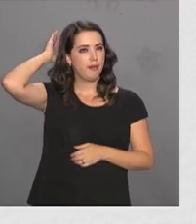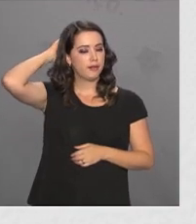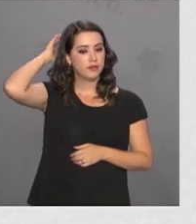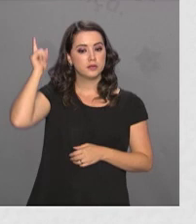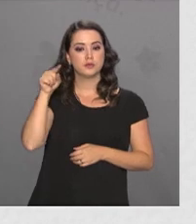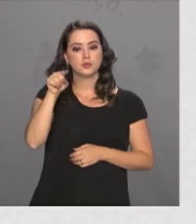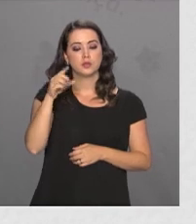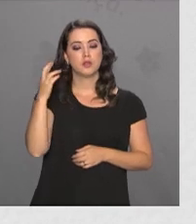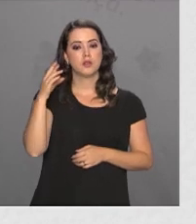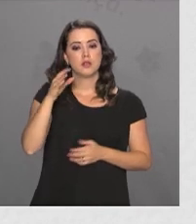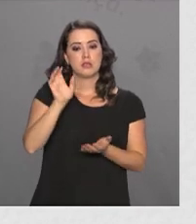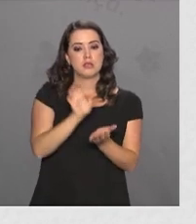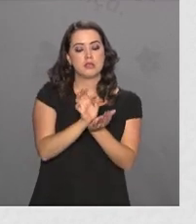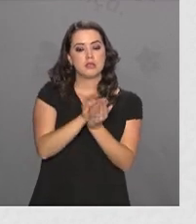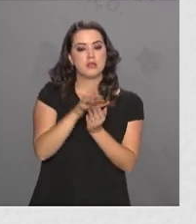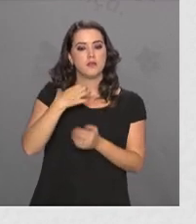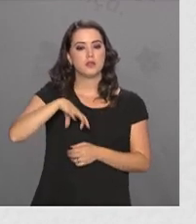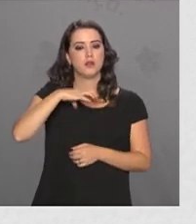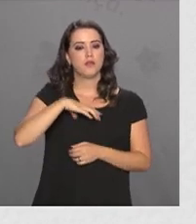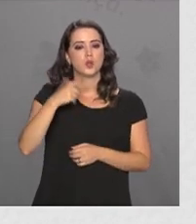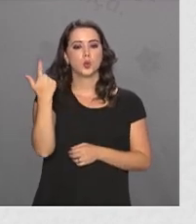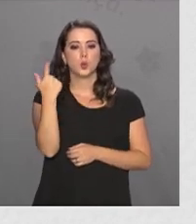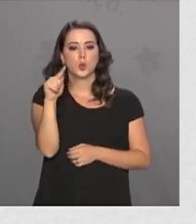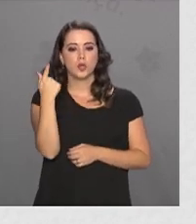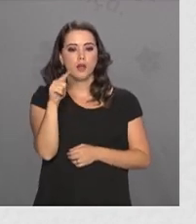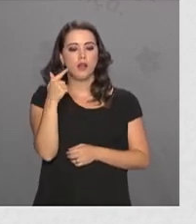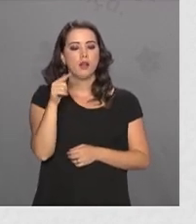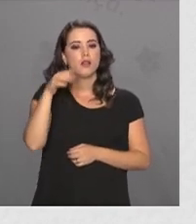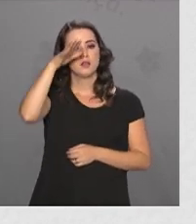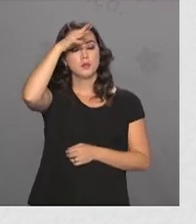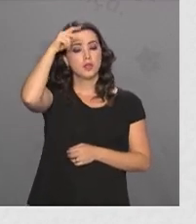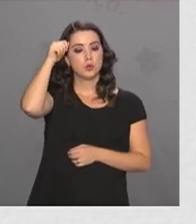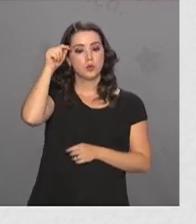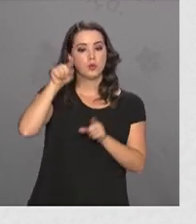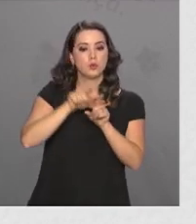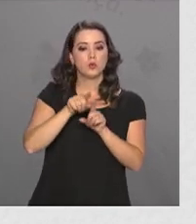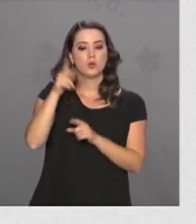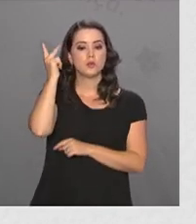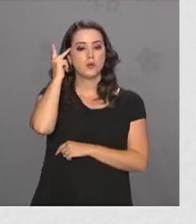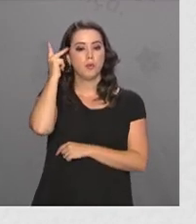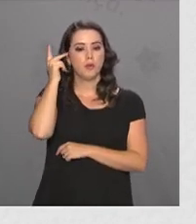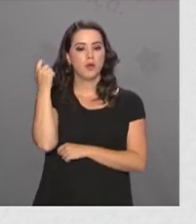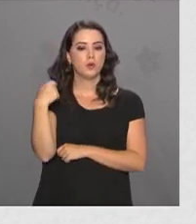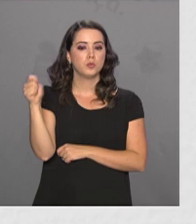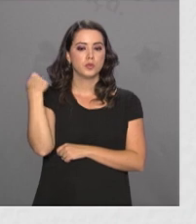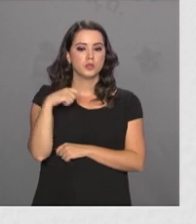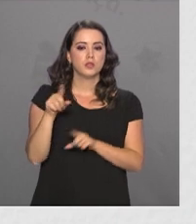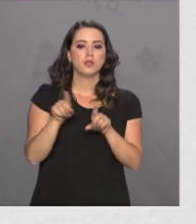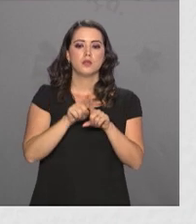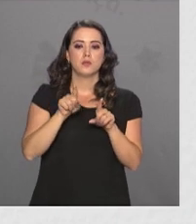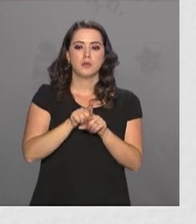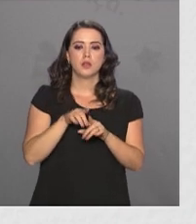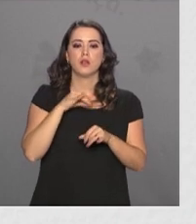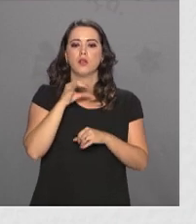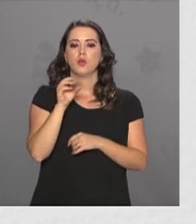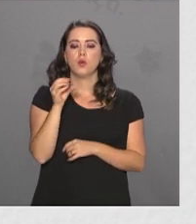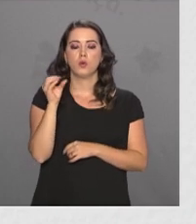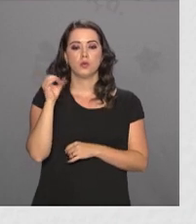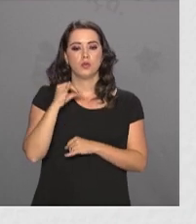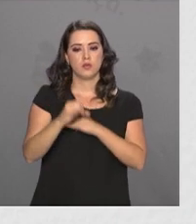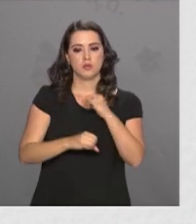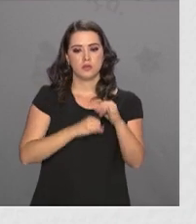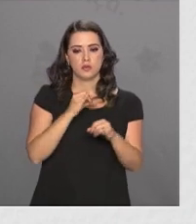recife salvador e da região metropolitana de são paulo também podem adotar a cartinha